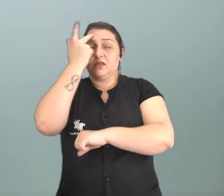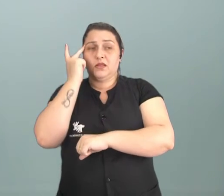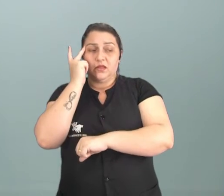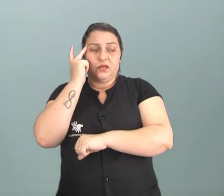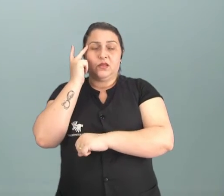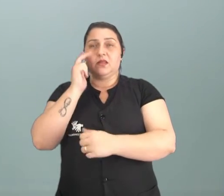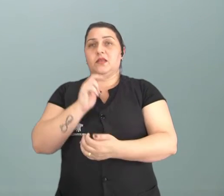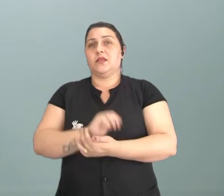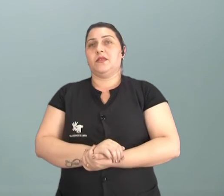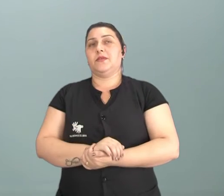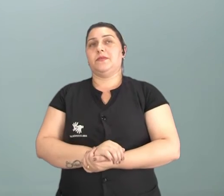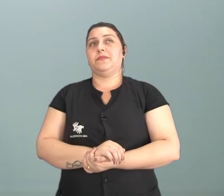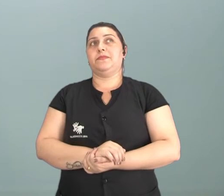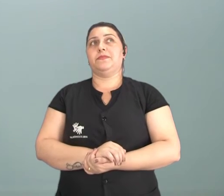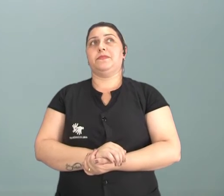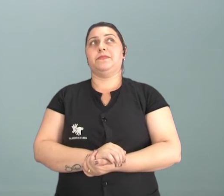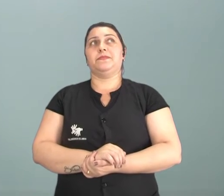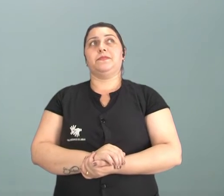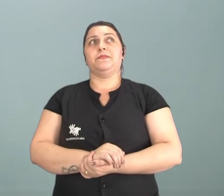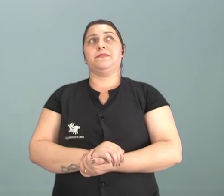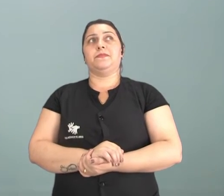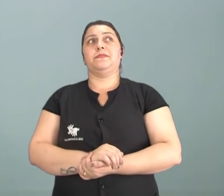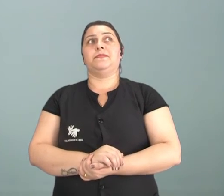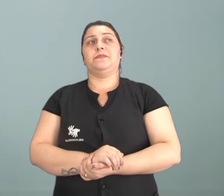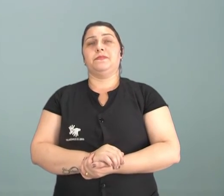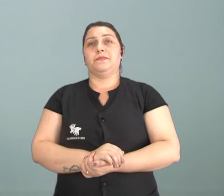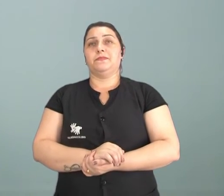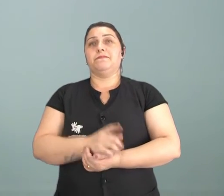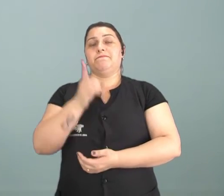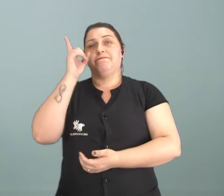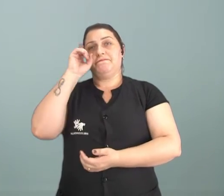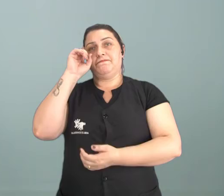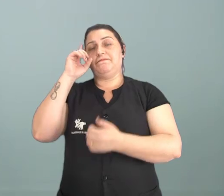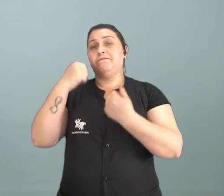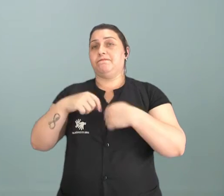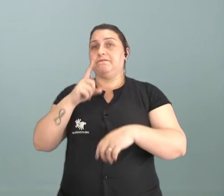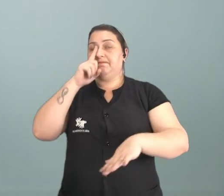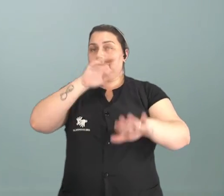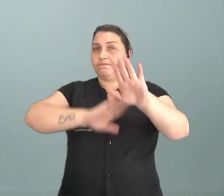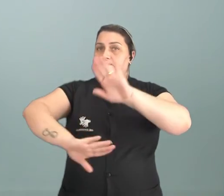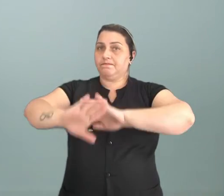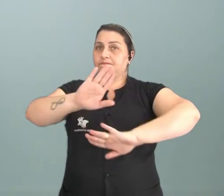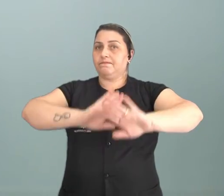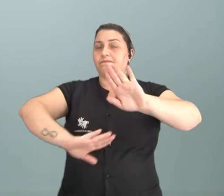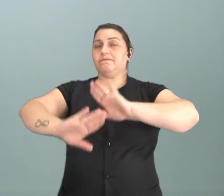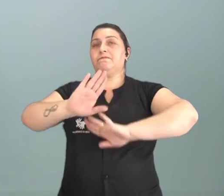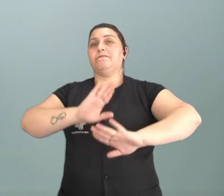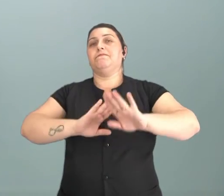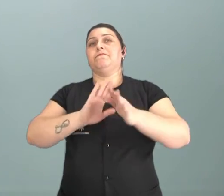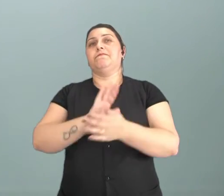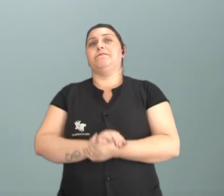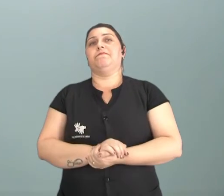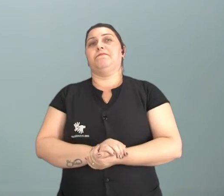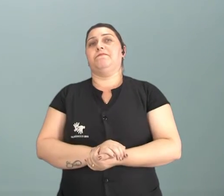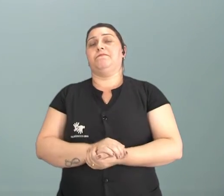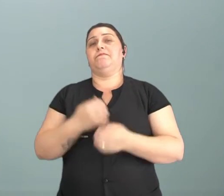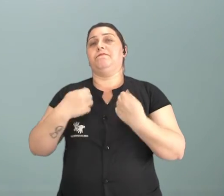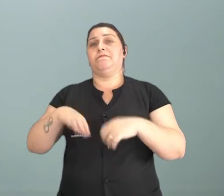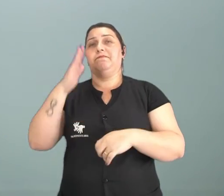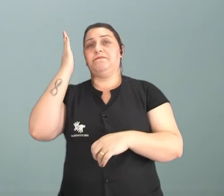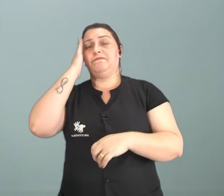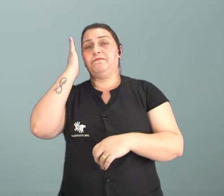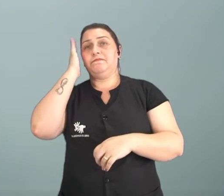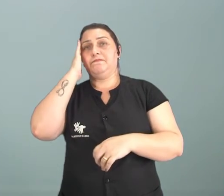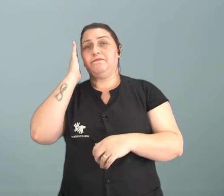a gente acaba tendo esse tipo de atitude no nosso dia a dia, a gente tem que ter esse cuidado. Então, quando eu falo preconceito, eu preciso entender o